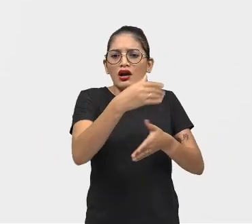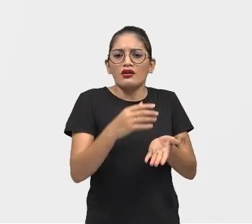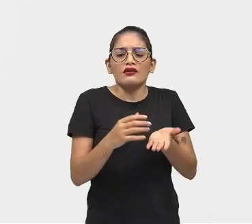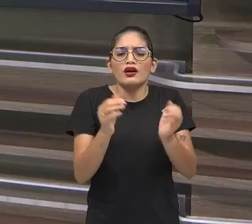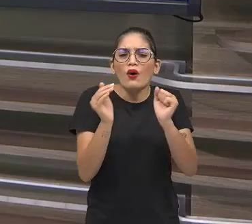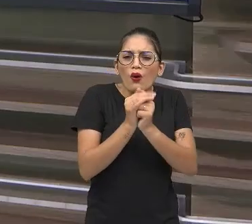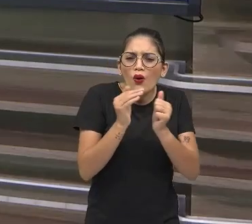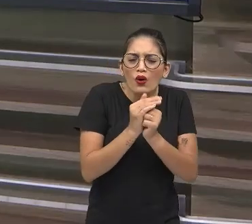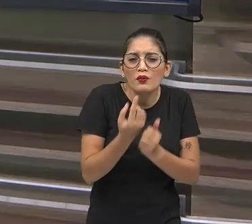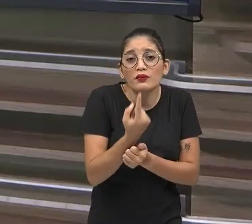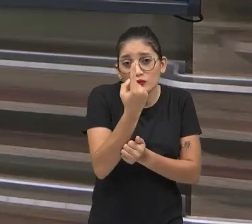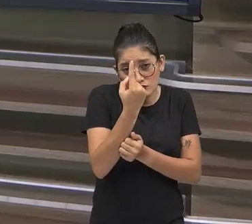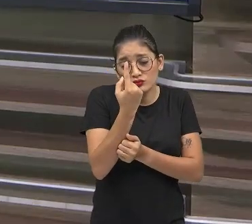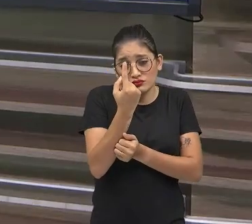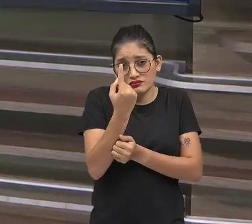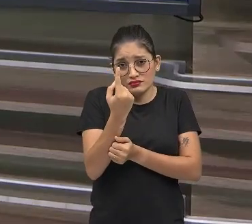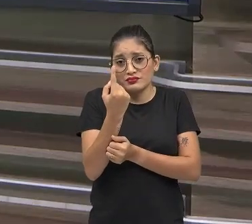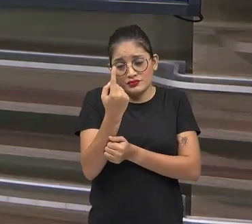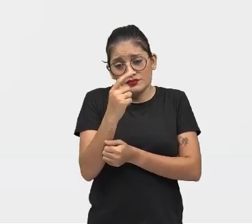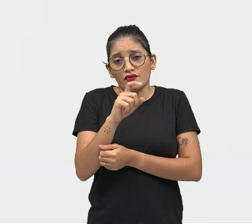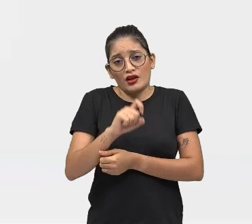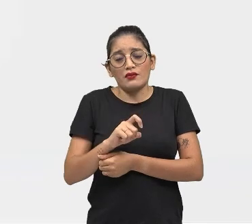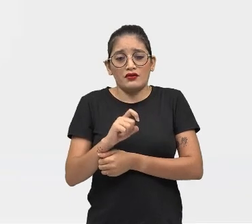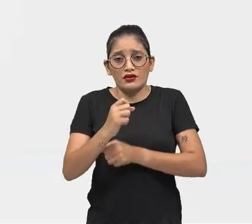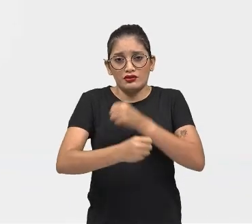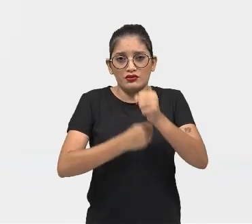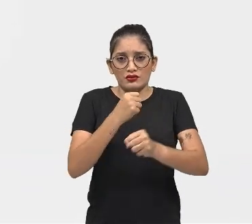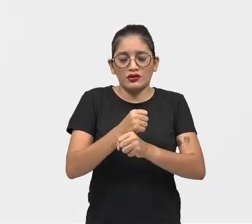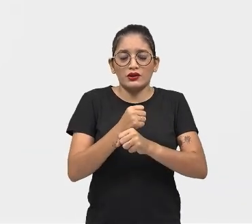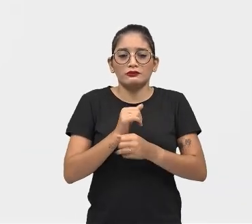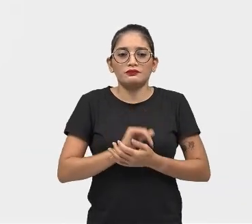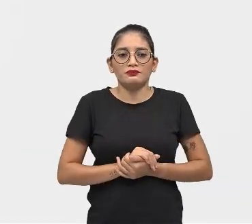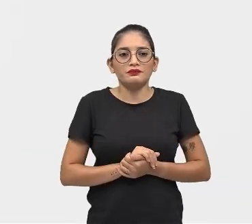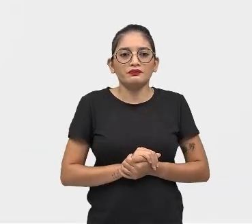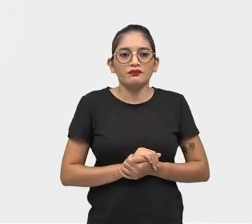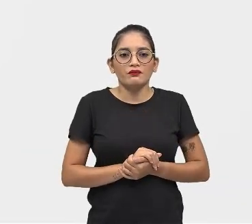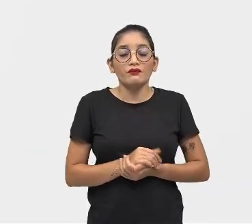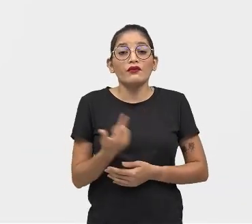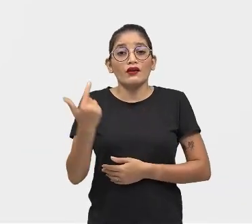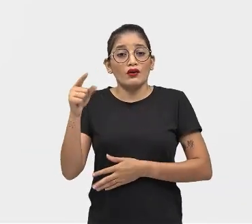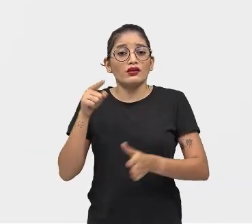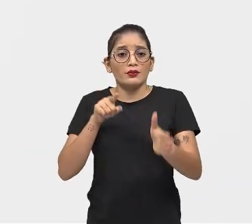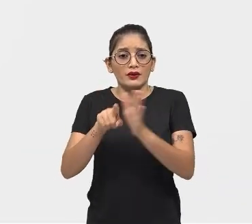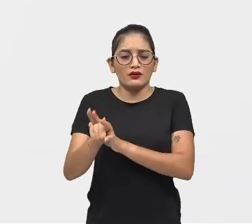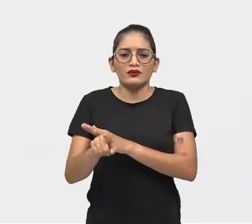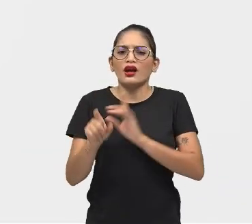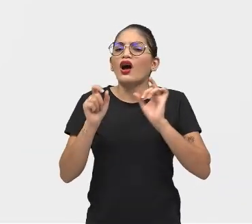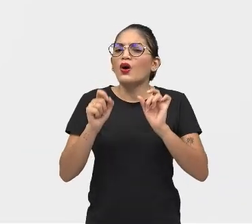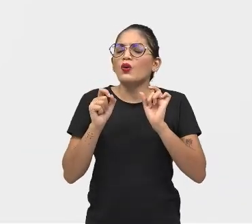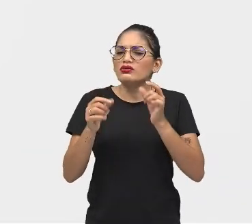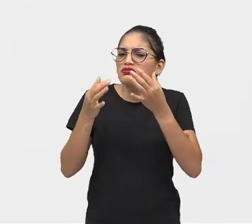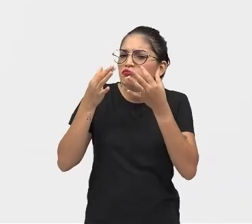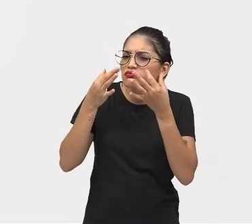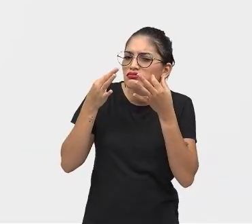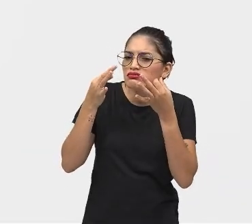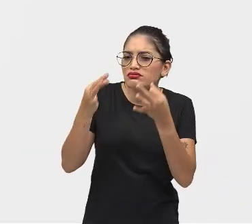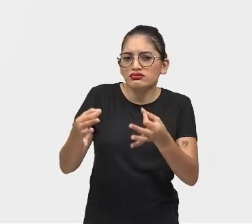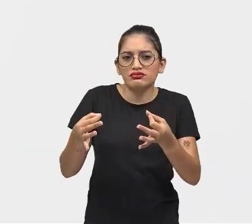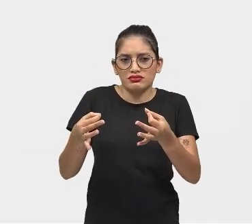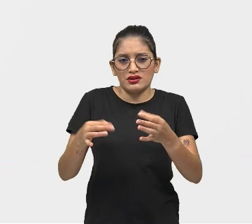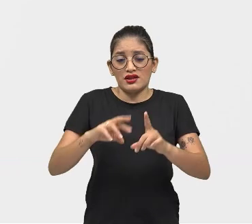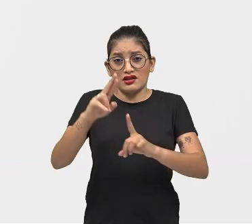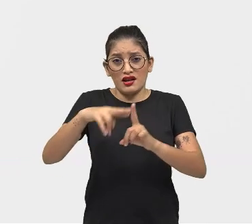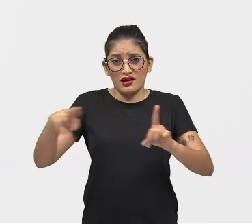pelo menos uma vez no ano, certo? Vamos para a próxima. O que mais lhe chamou a atenção